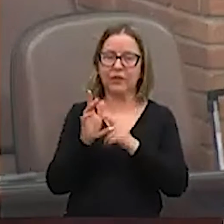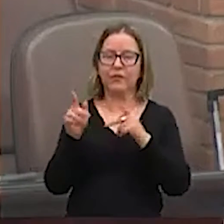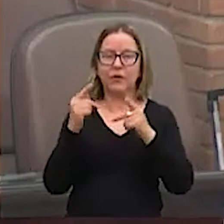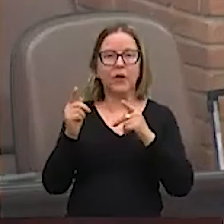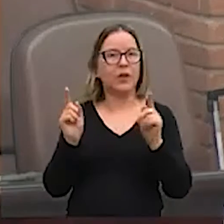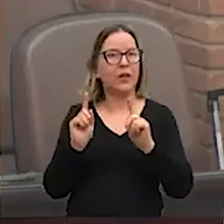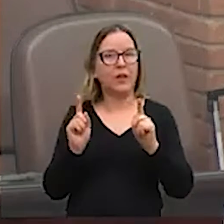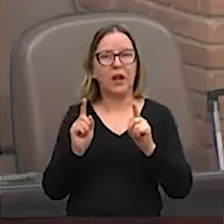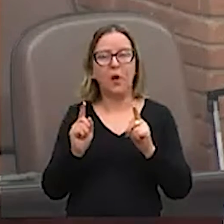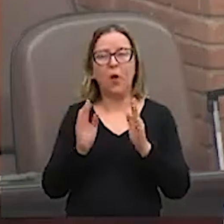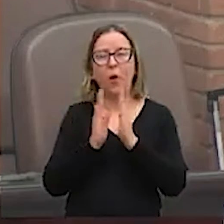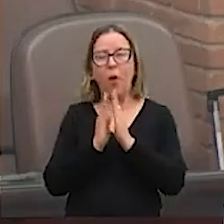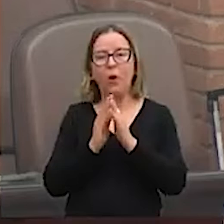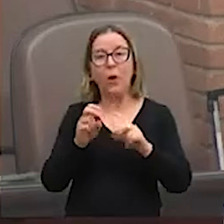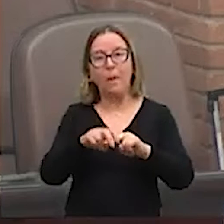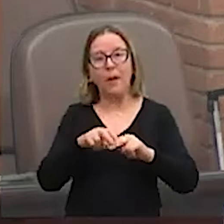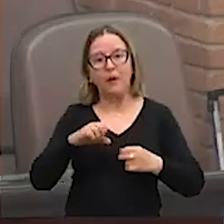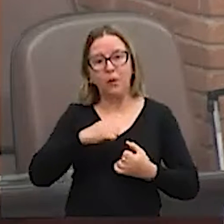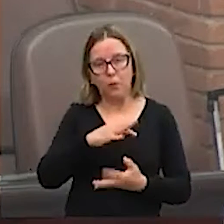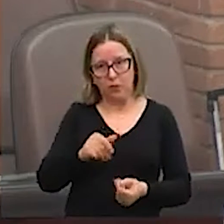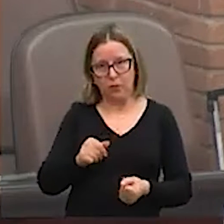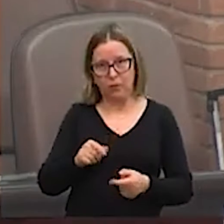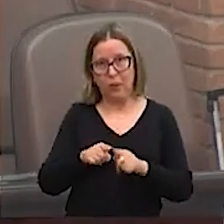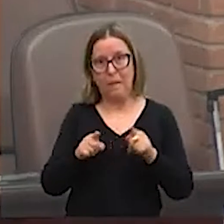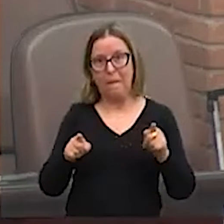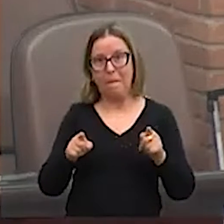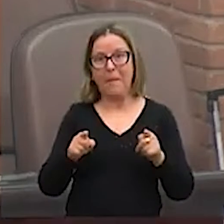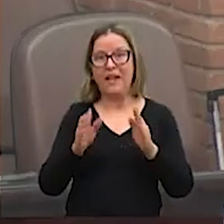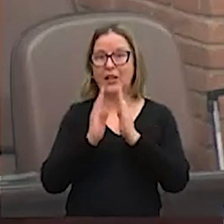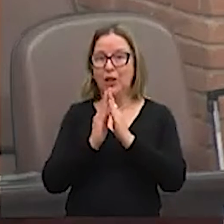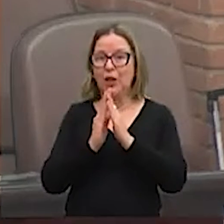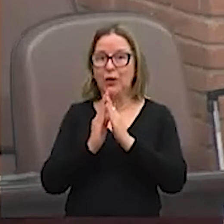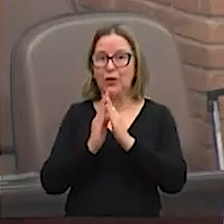por aqueles que o Senhor me deu do mundo.